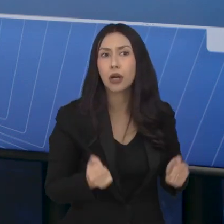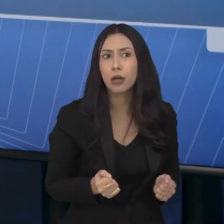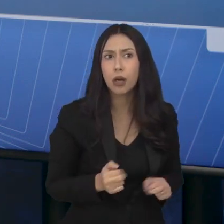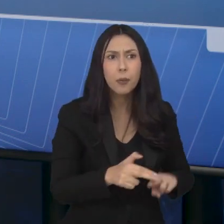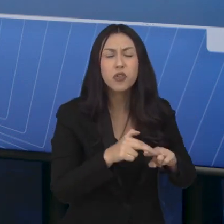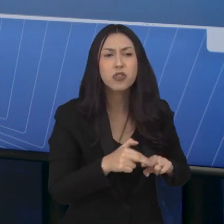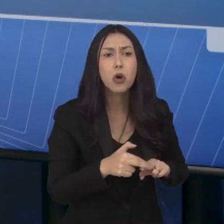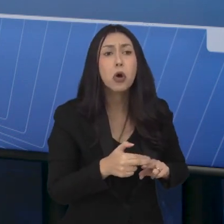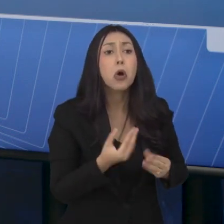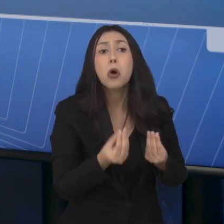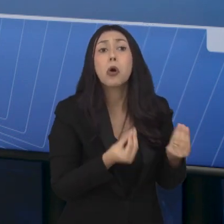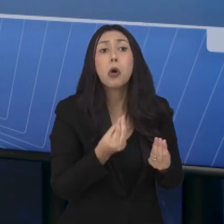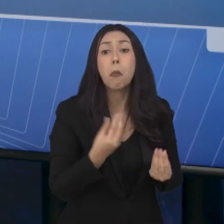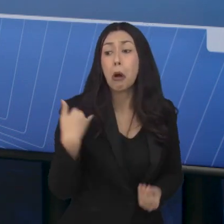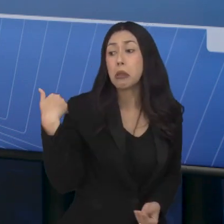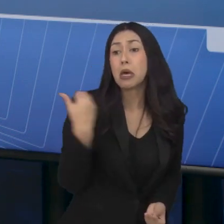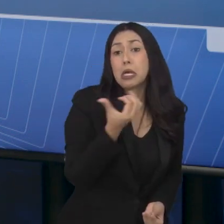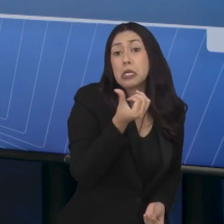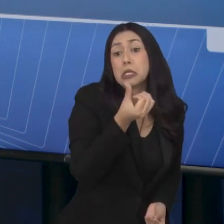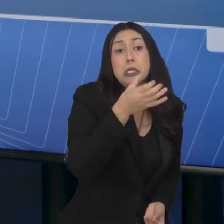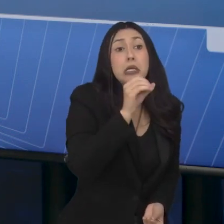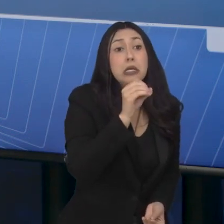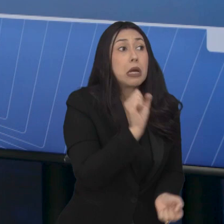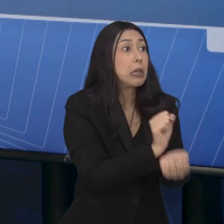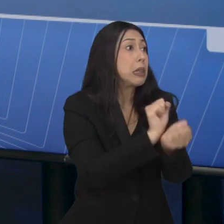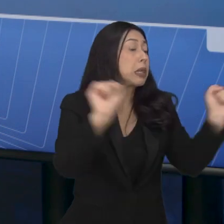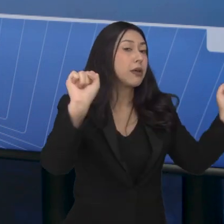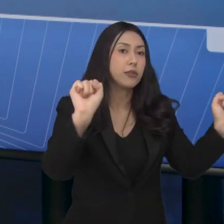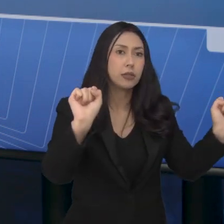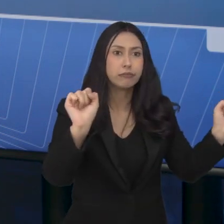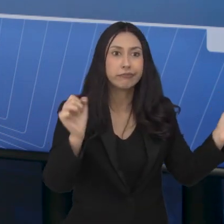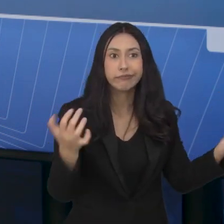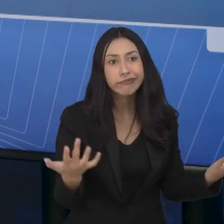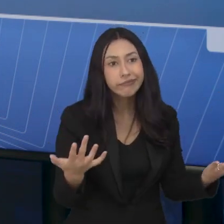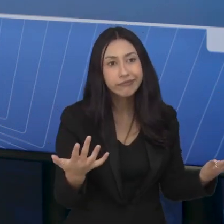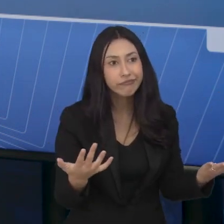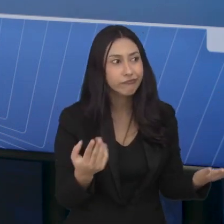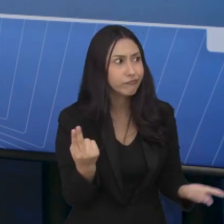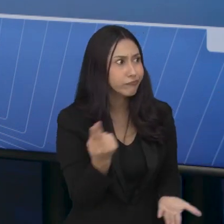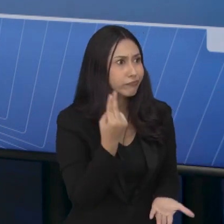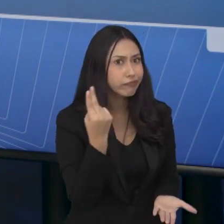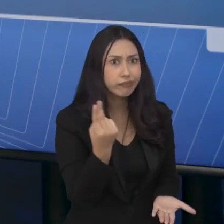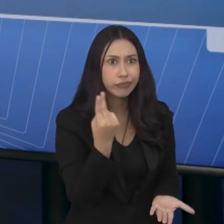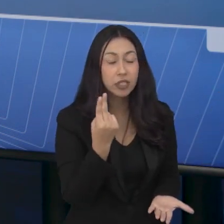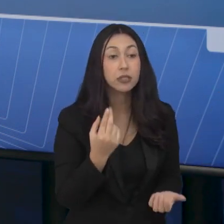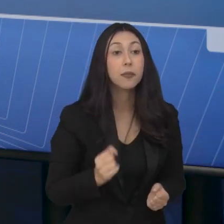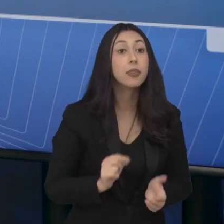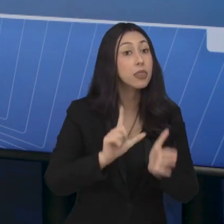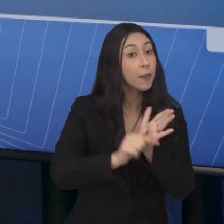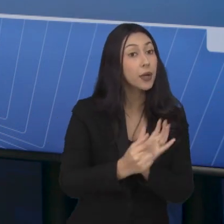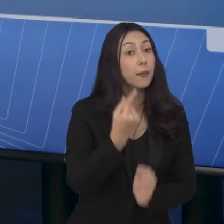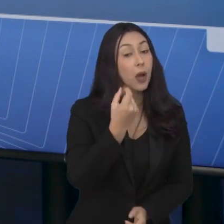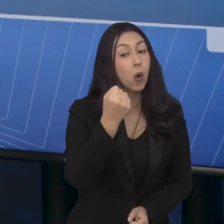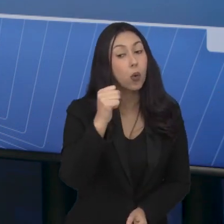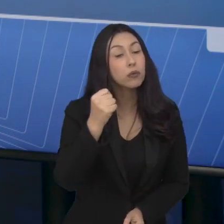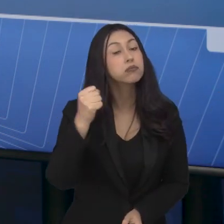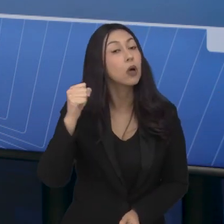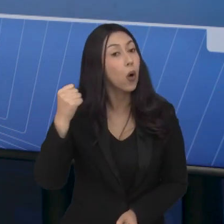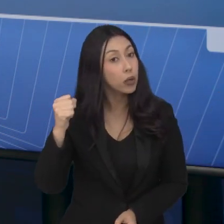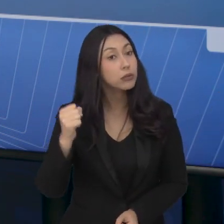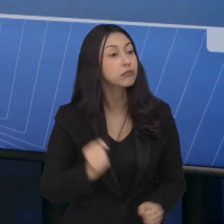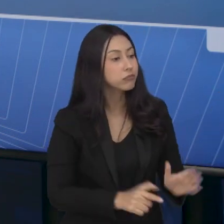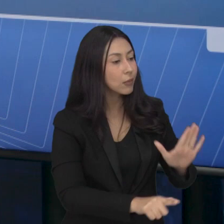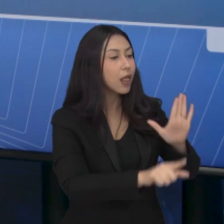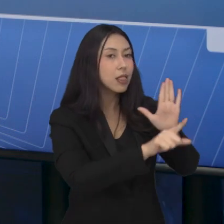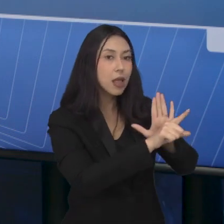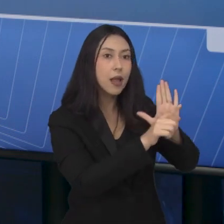até os 60 anos para ser considerado liberto ou livre, né? Então, ela já não tinha muita efetividade. Em 1888, houve essa lei